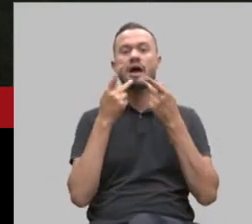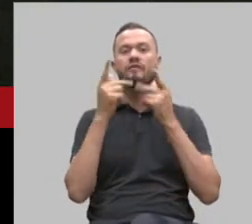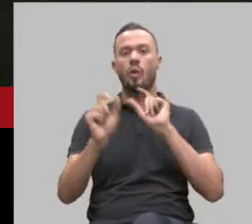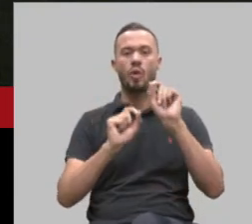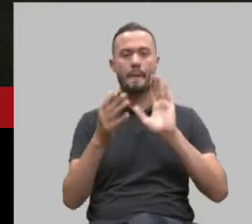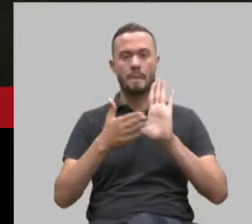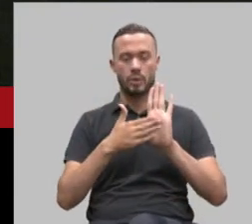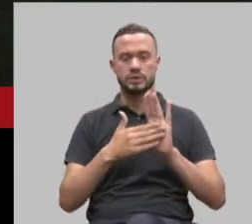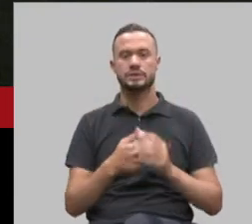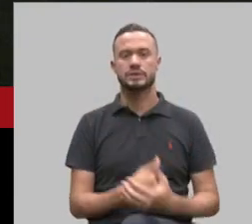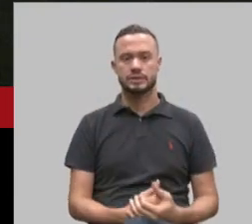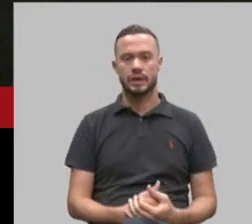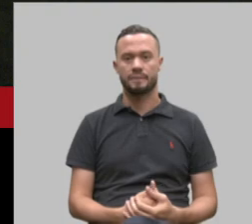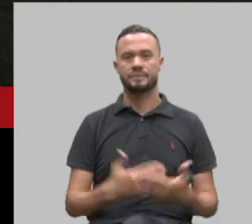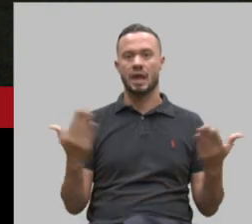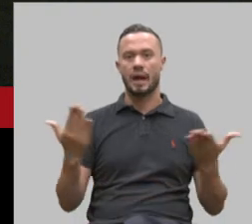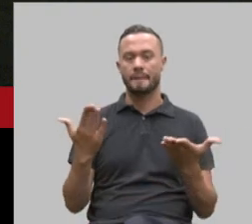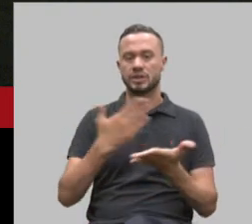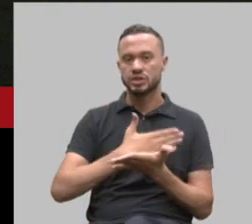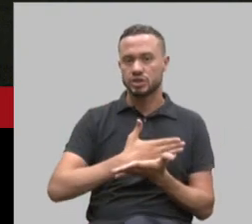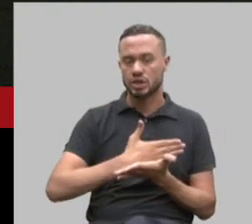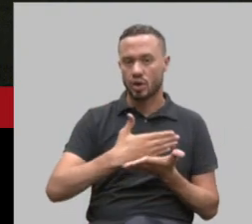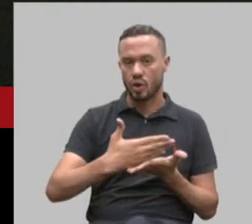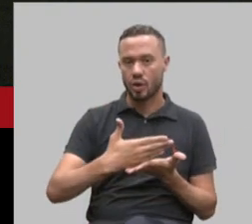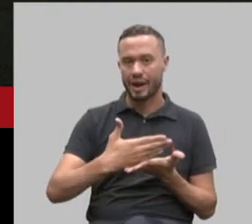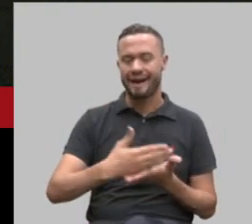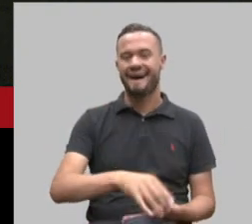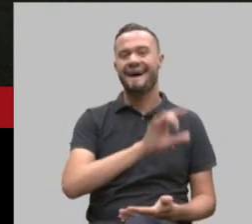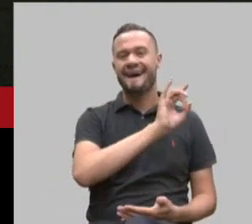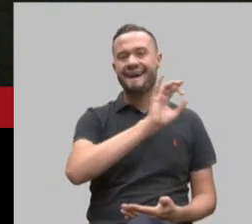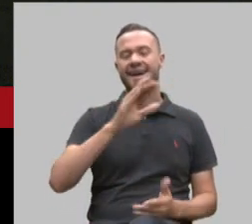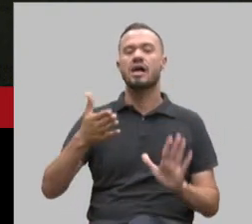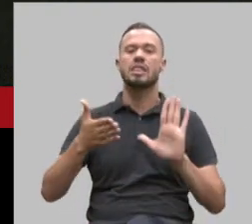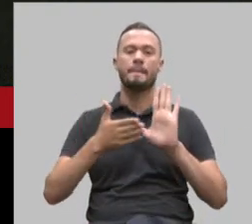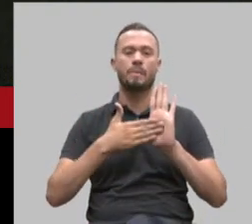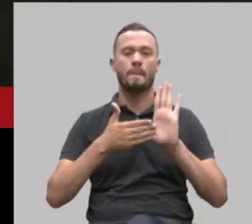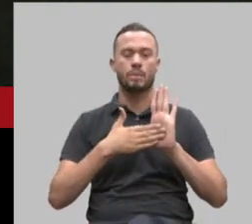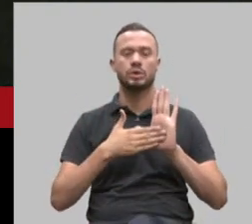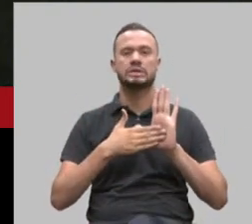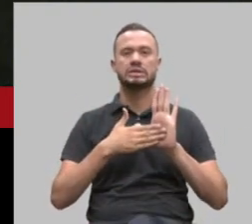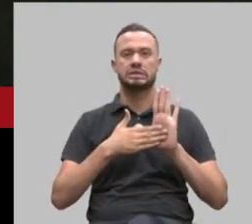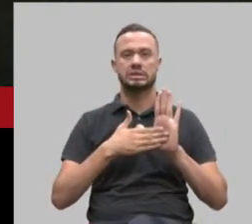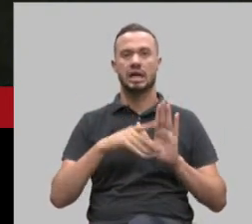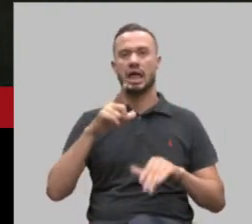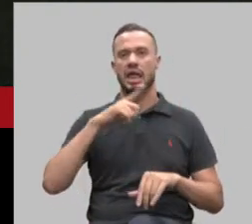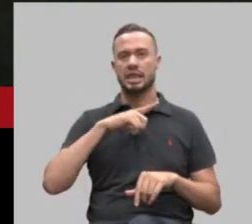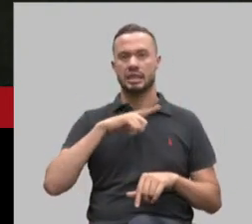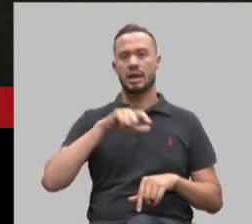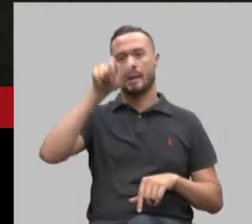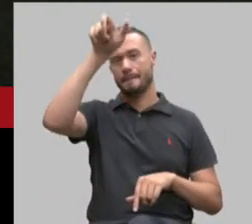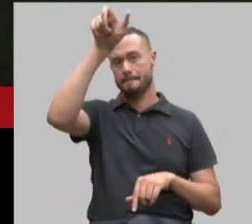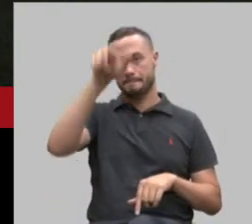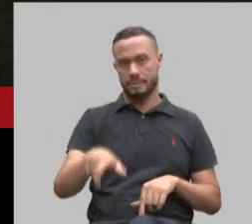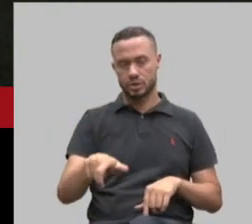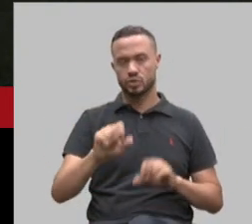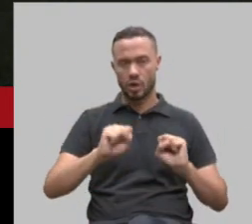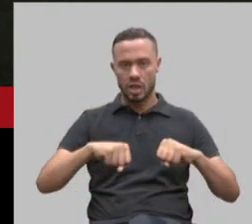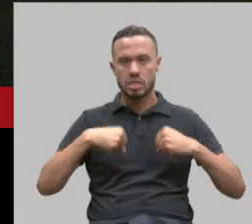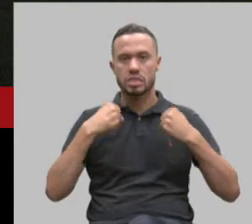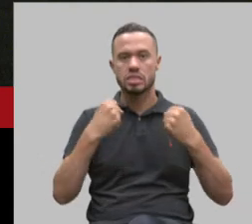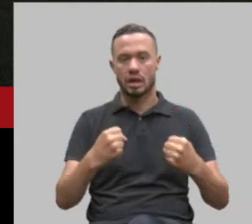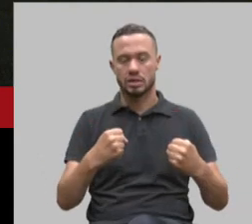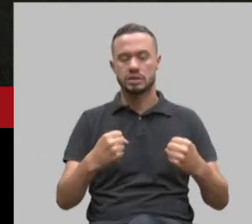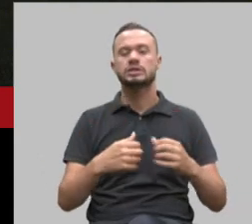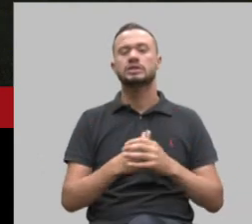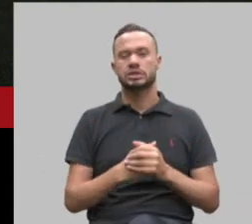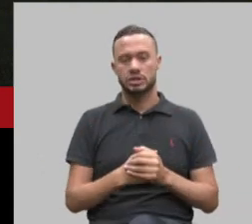partir de agora para cada proposta a gente tem um orador que vai fazer a defesa favorável né durante